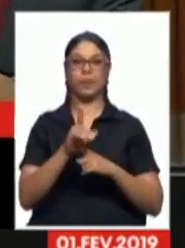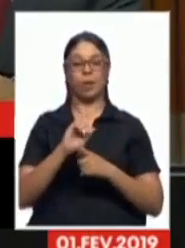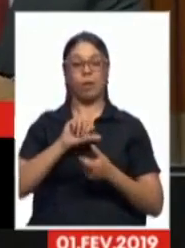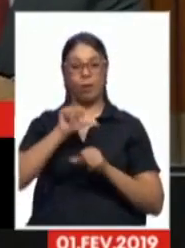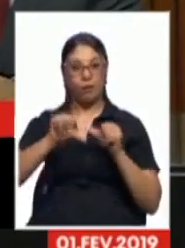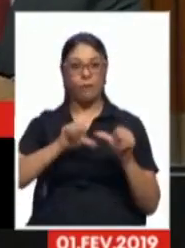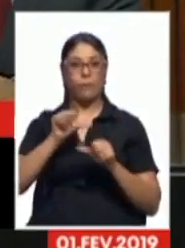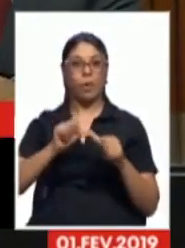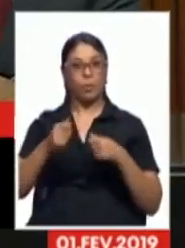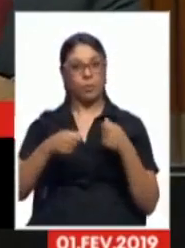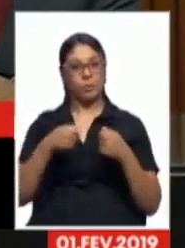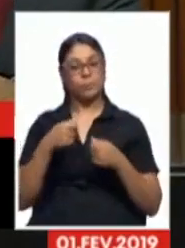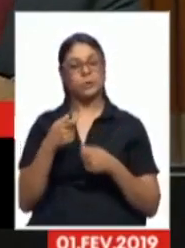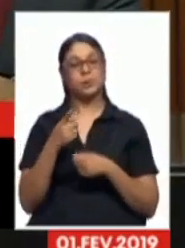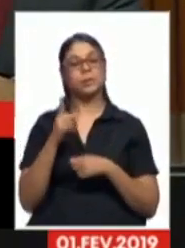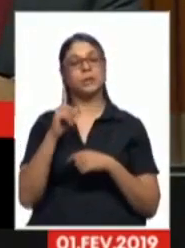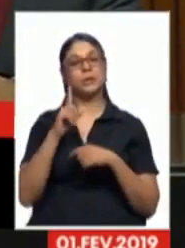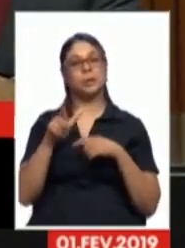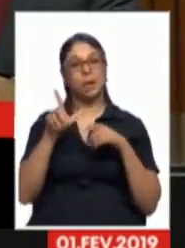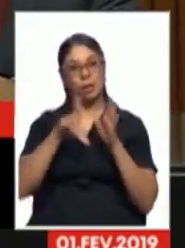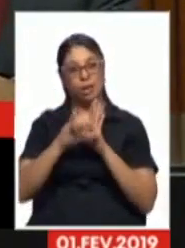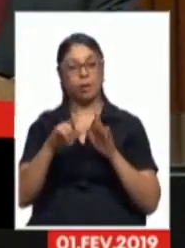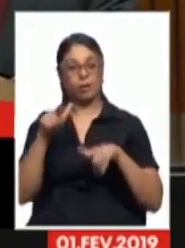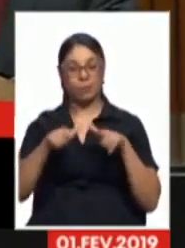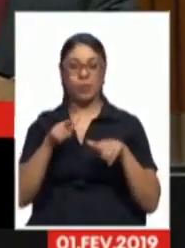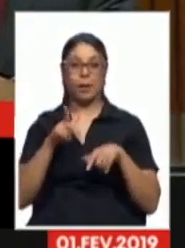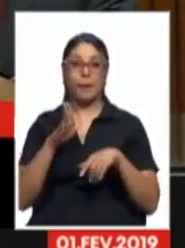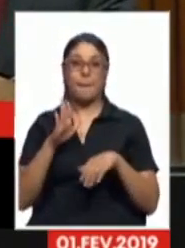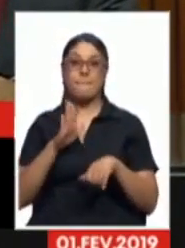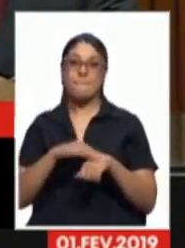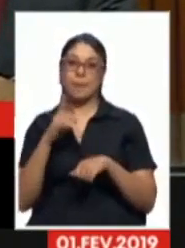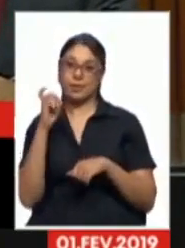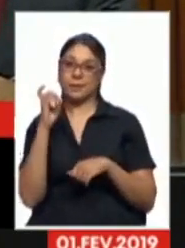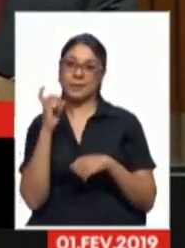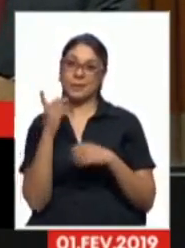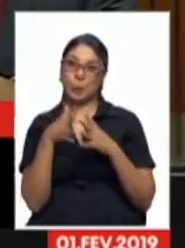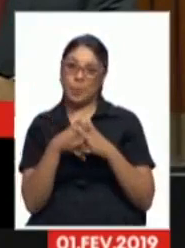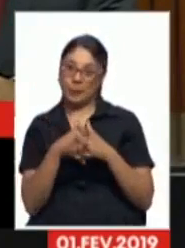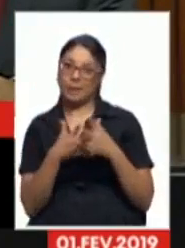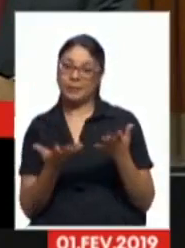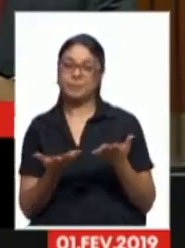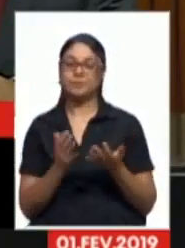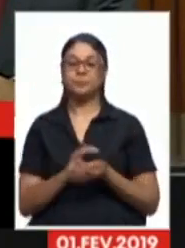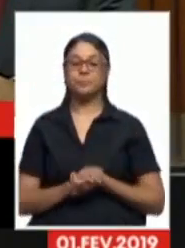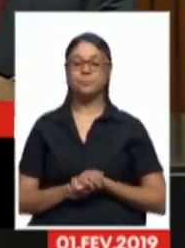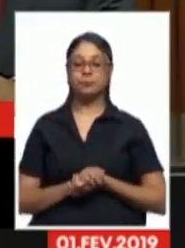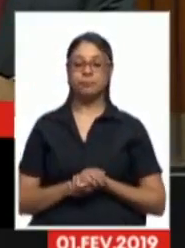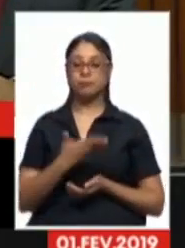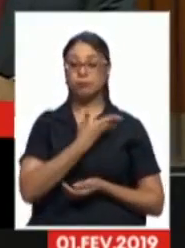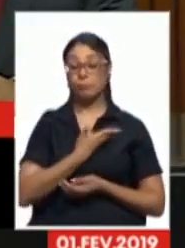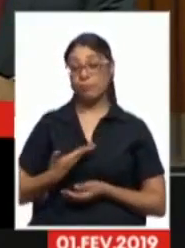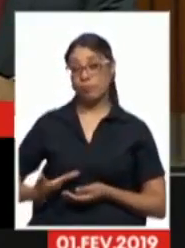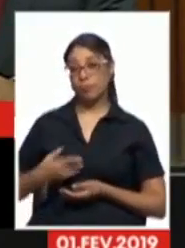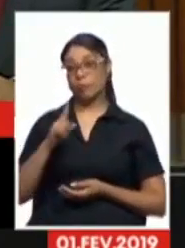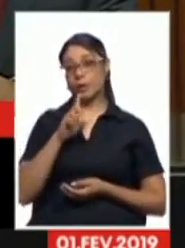mais sensíveis. O governador Romeu Zema, que começa já o governo